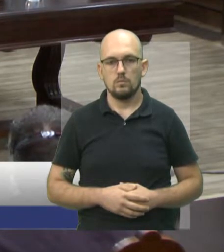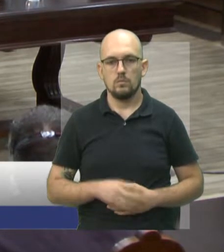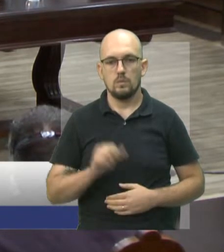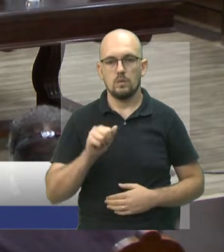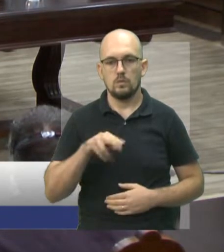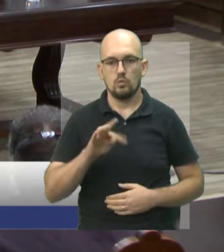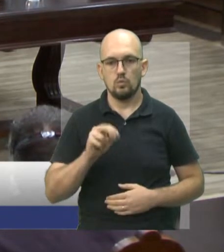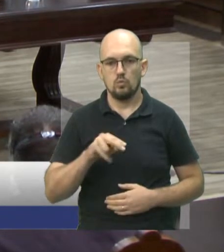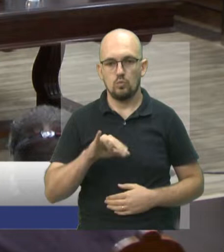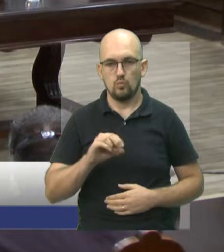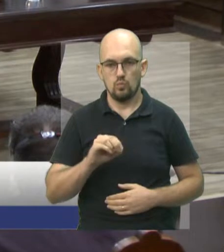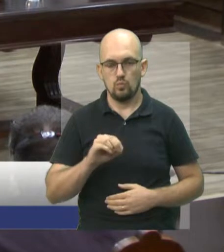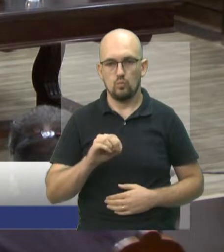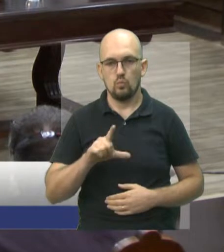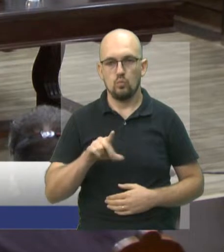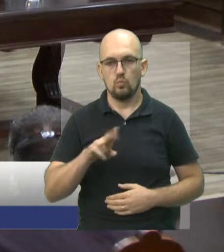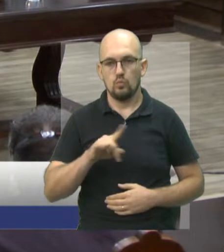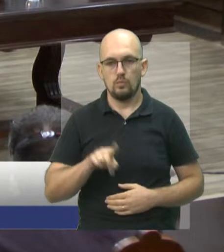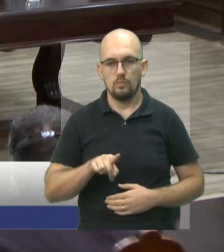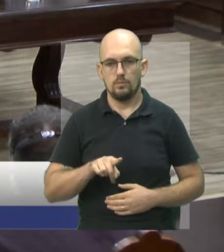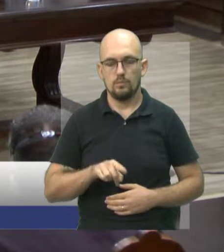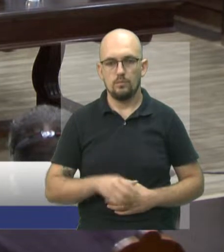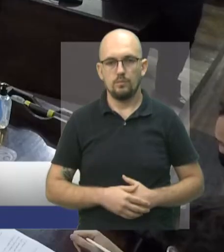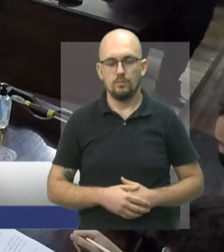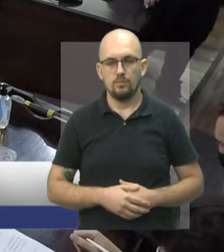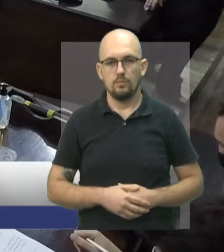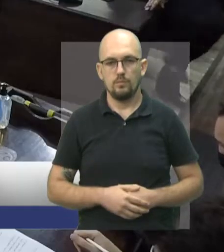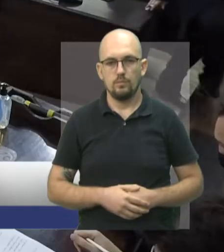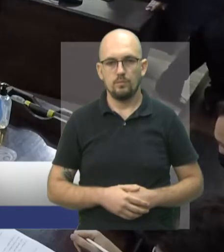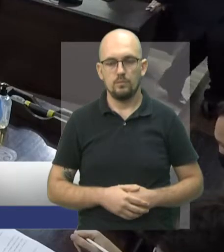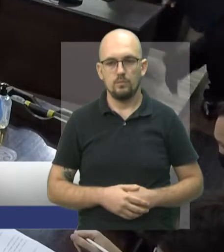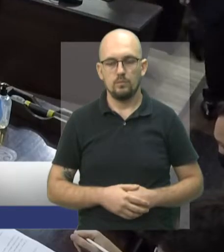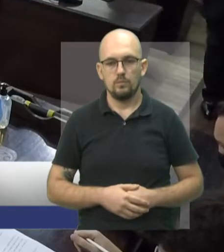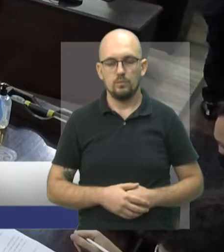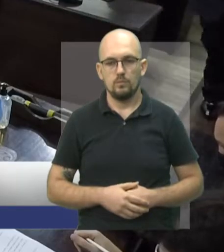Antônio Luiz Andreto Júnior.